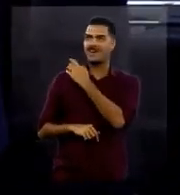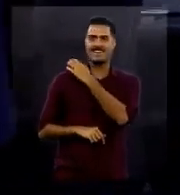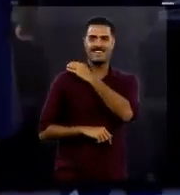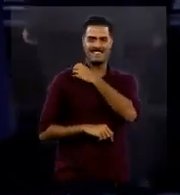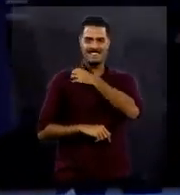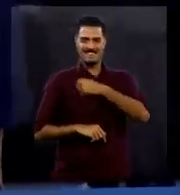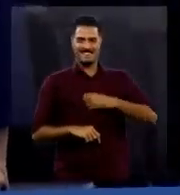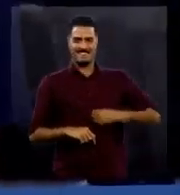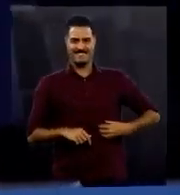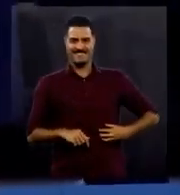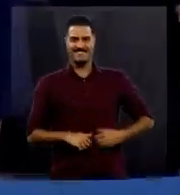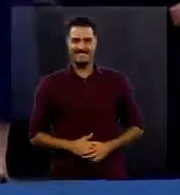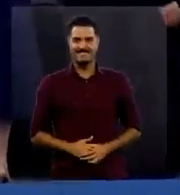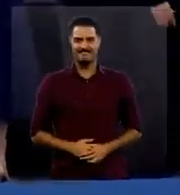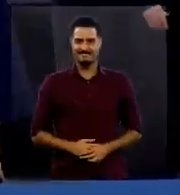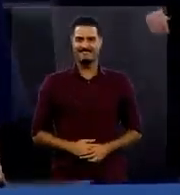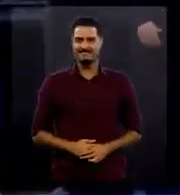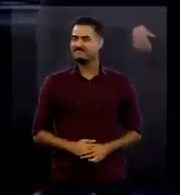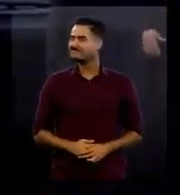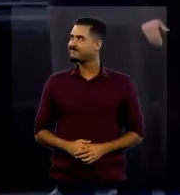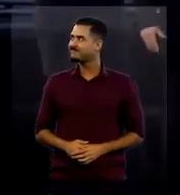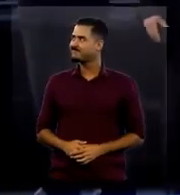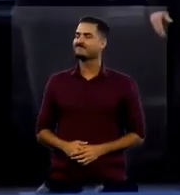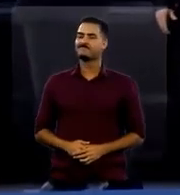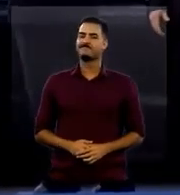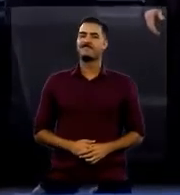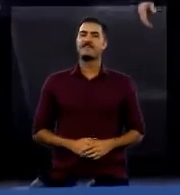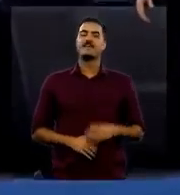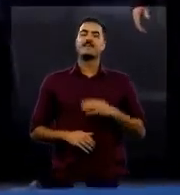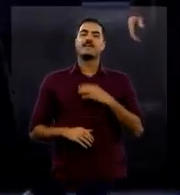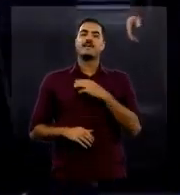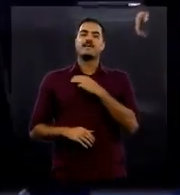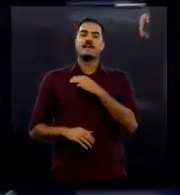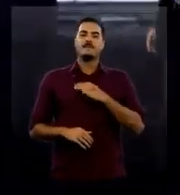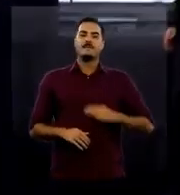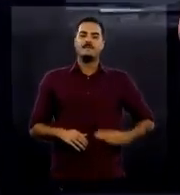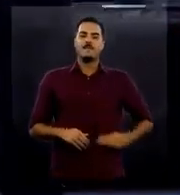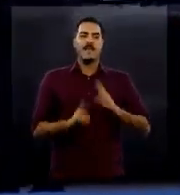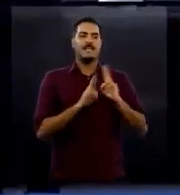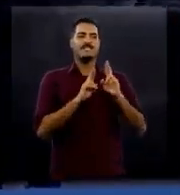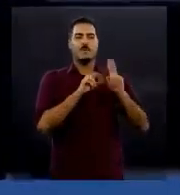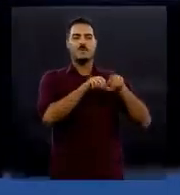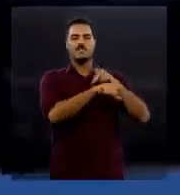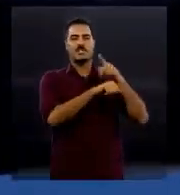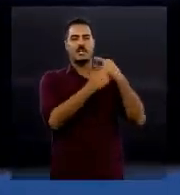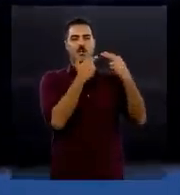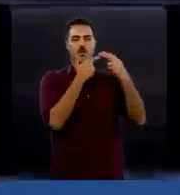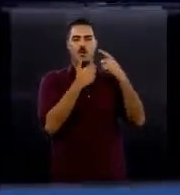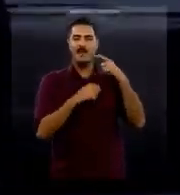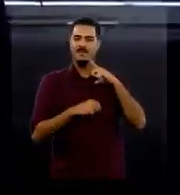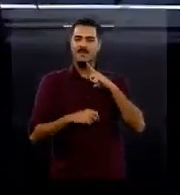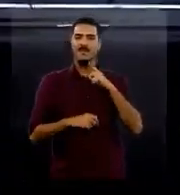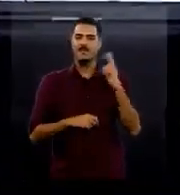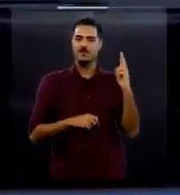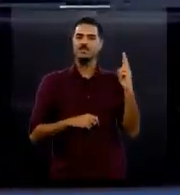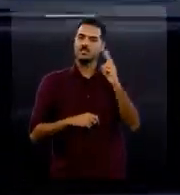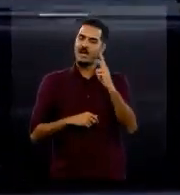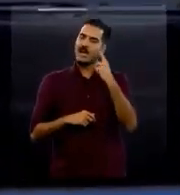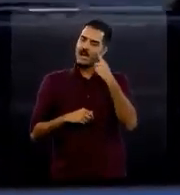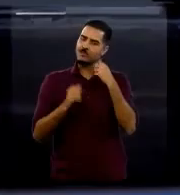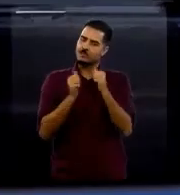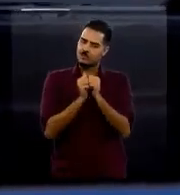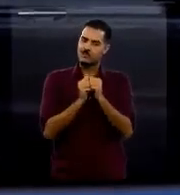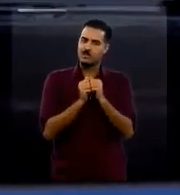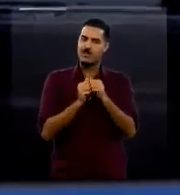novo ministro de Relações Exteriores, Ernesto Araújo, e a esposa. Chanceler. Eles que vão participar agora desse